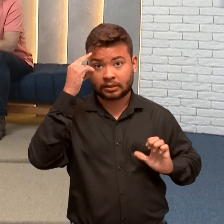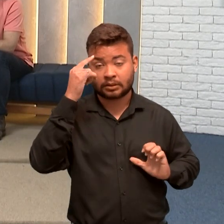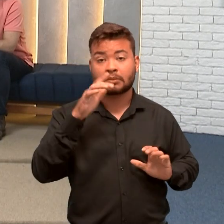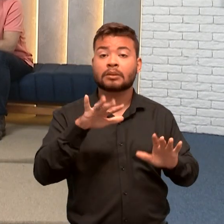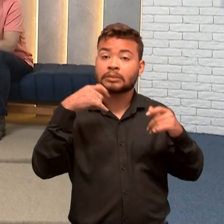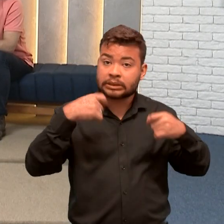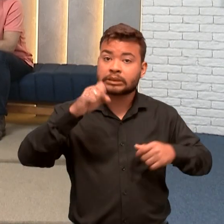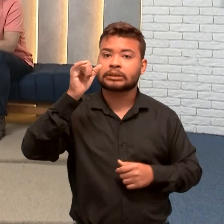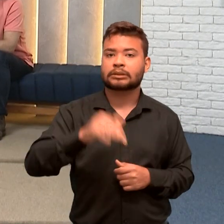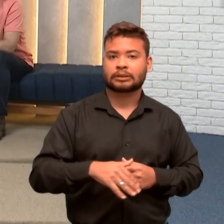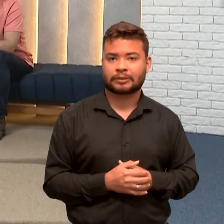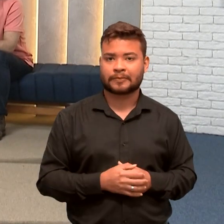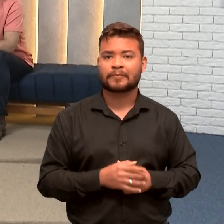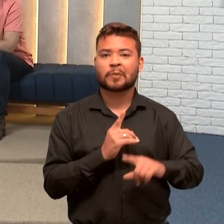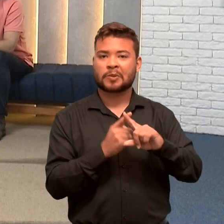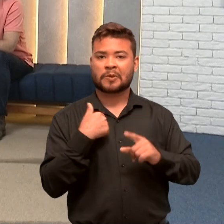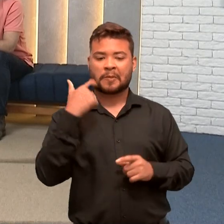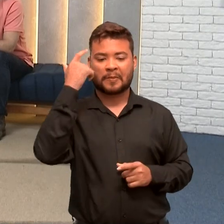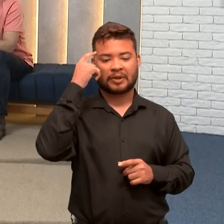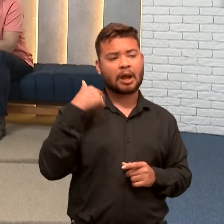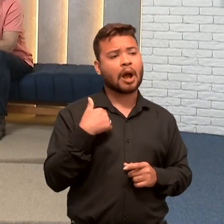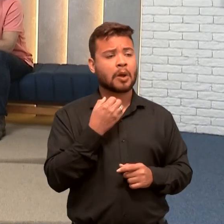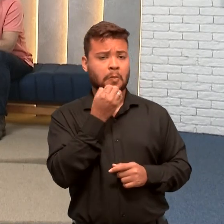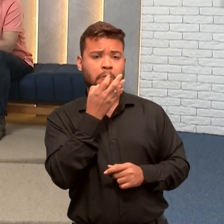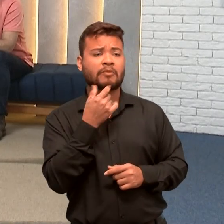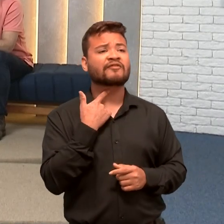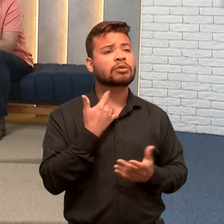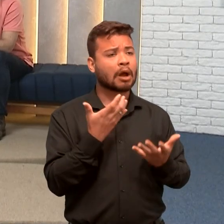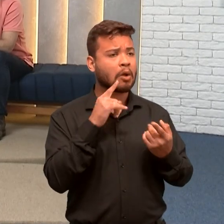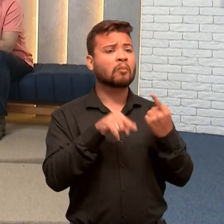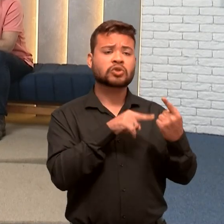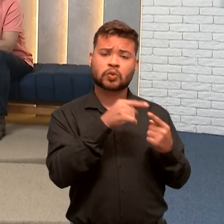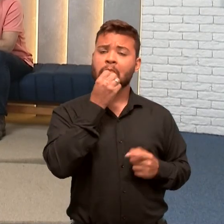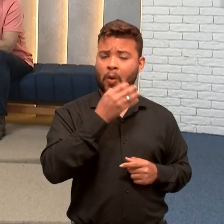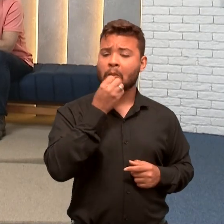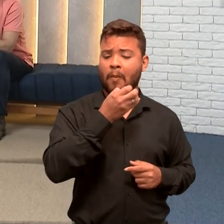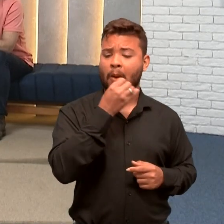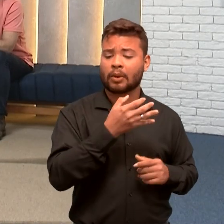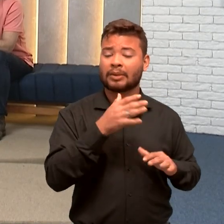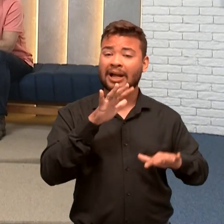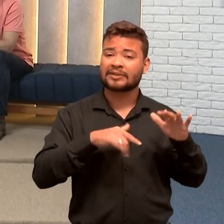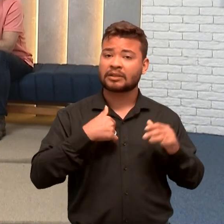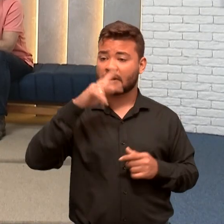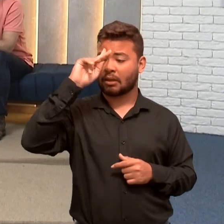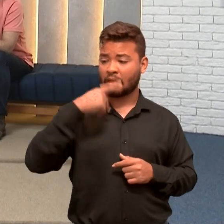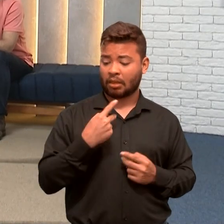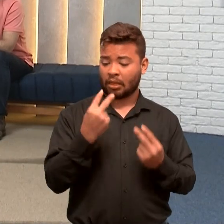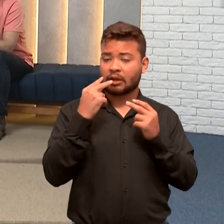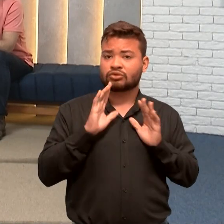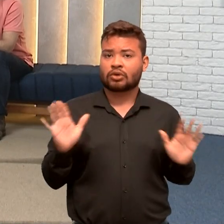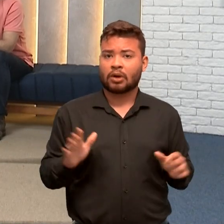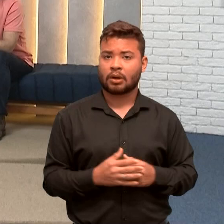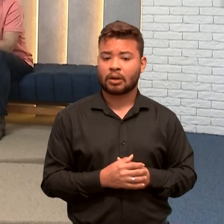assim, a gente se acha tão cheio de boas intenções e a gente está olhando muitas vezes só para a gente, aí é a hora da gente